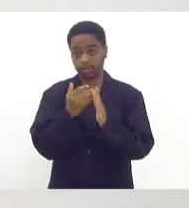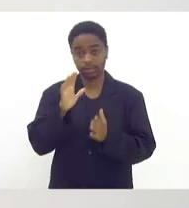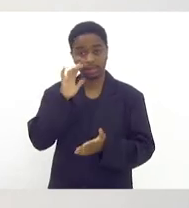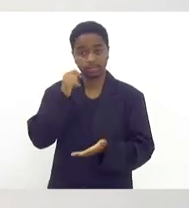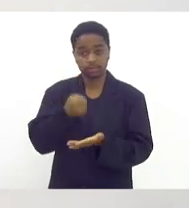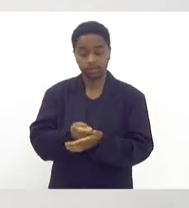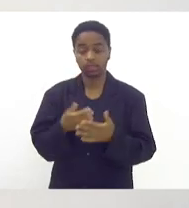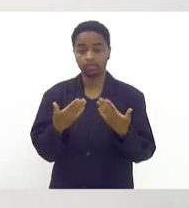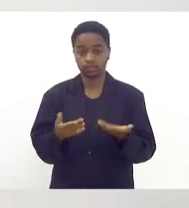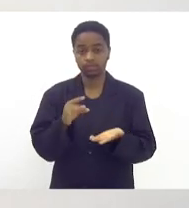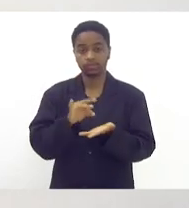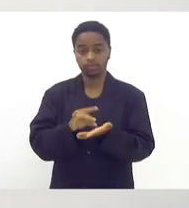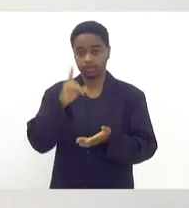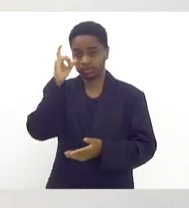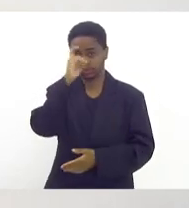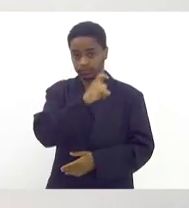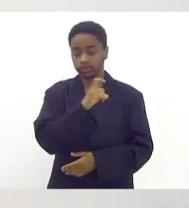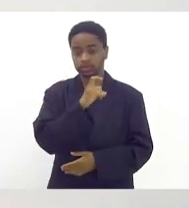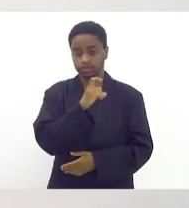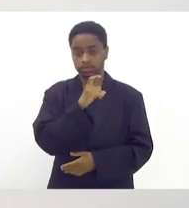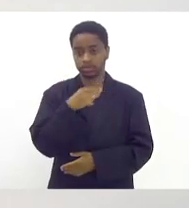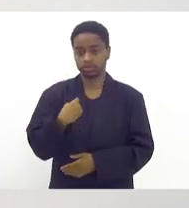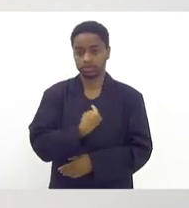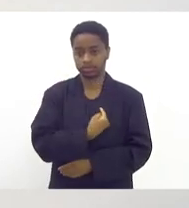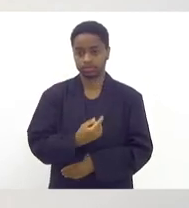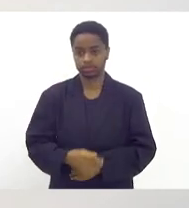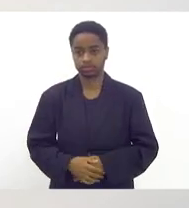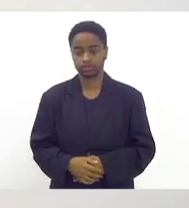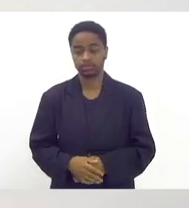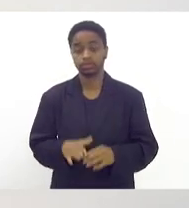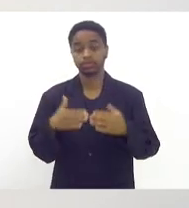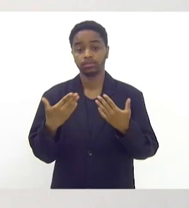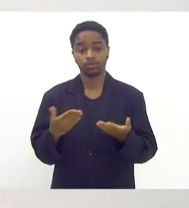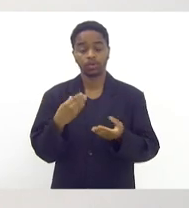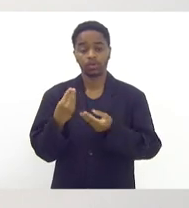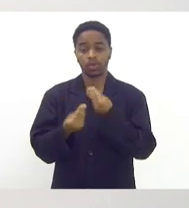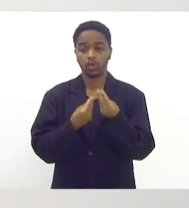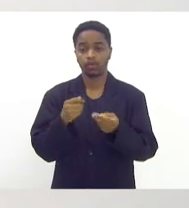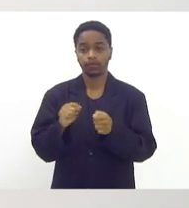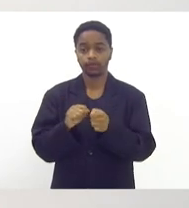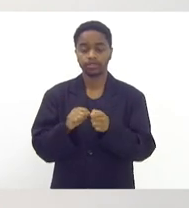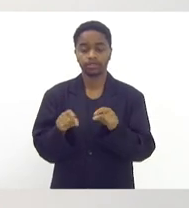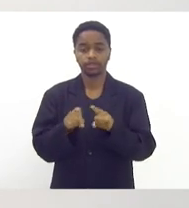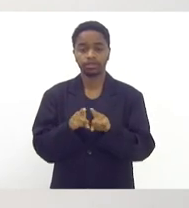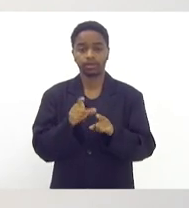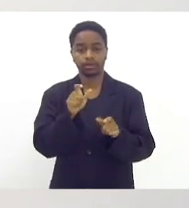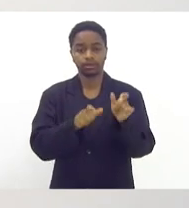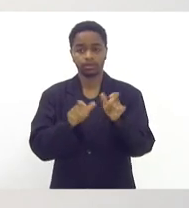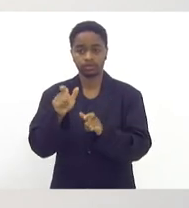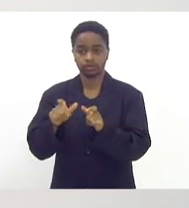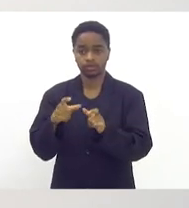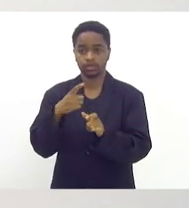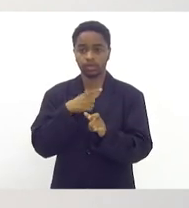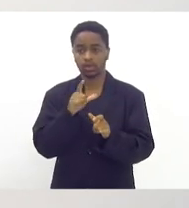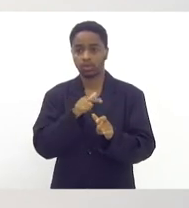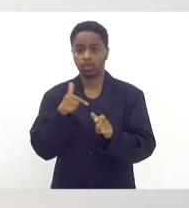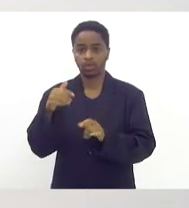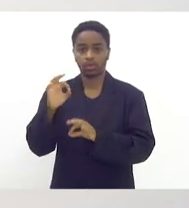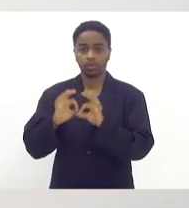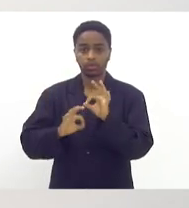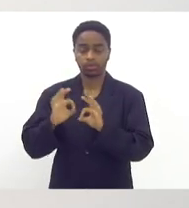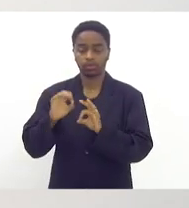é muito muito difícil aqui pra gente então como fazer isso também para aquelas pessoas que estão naqueles outros planos que estão sendo